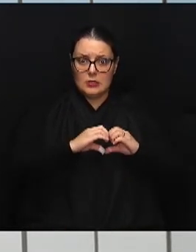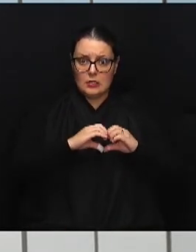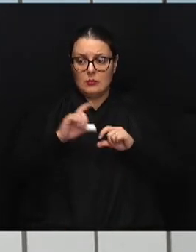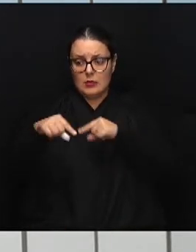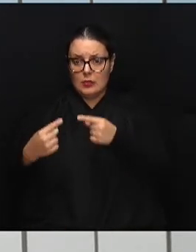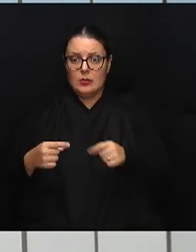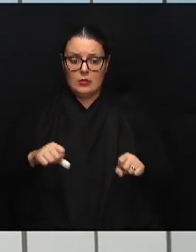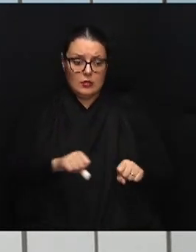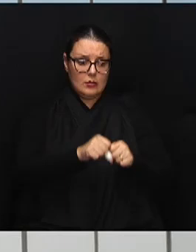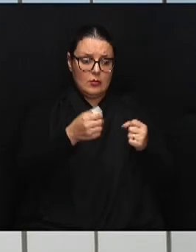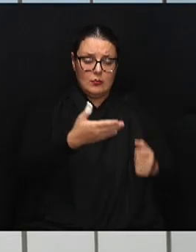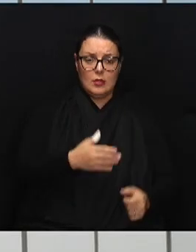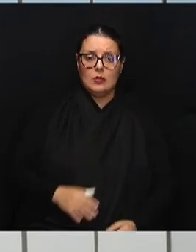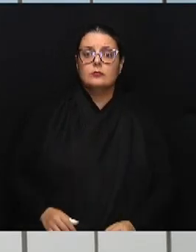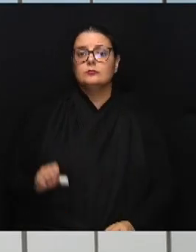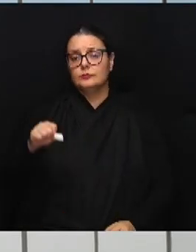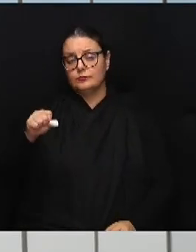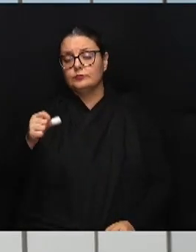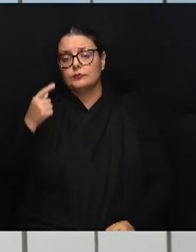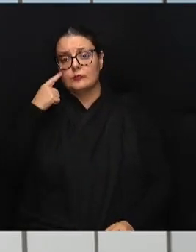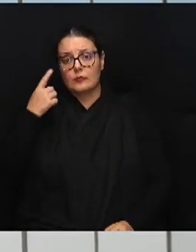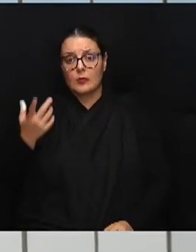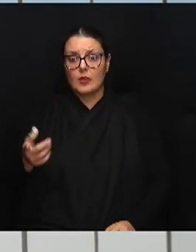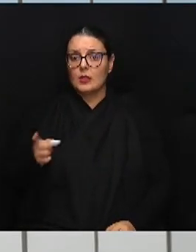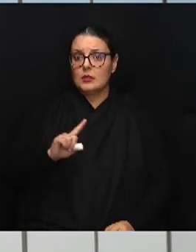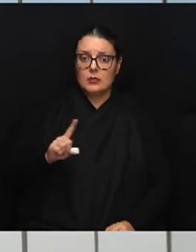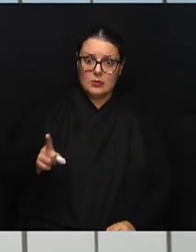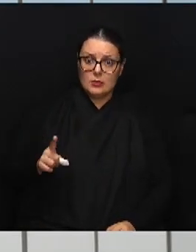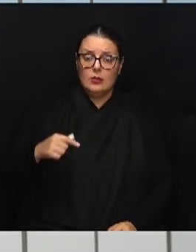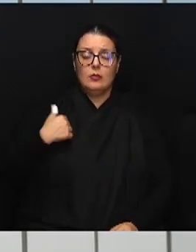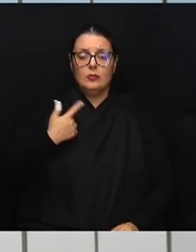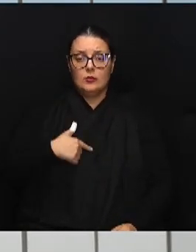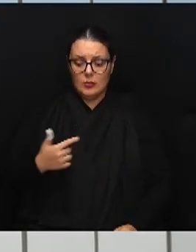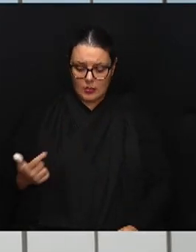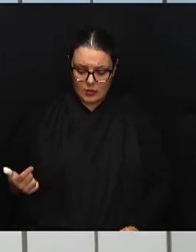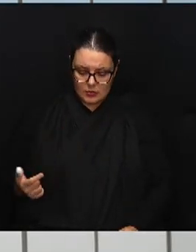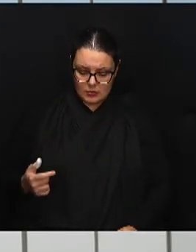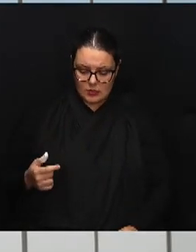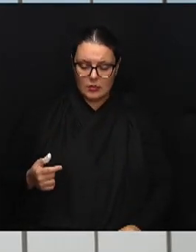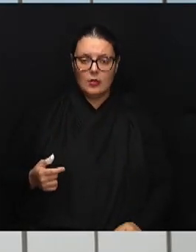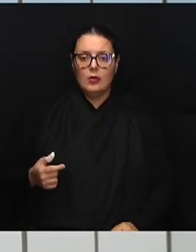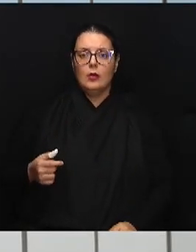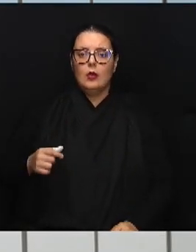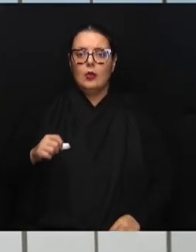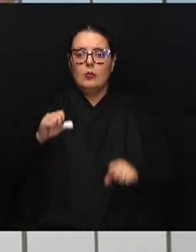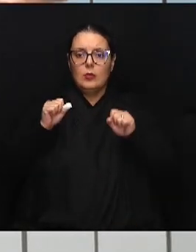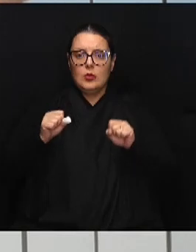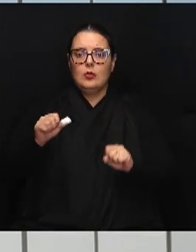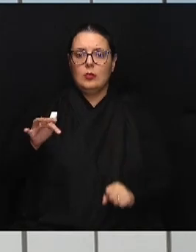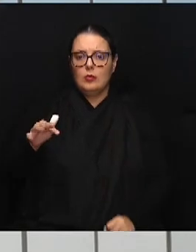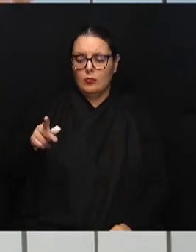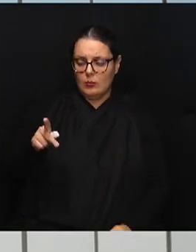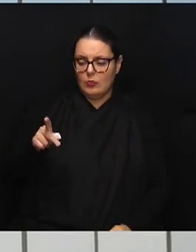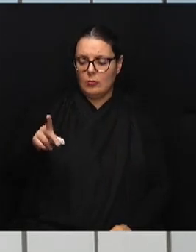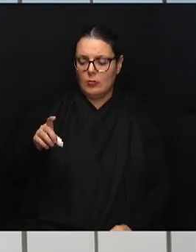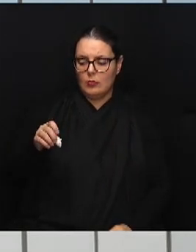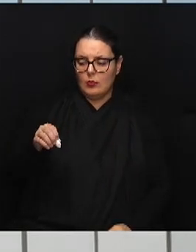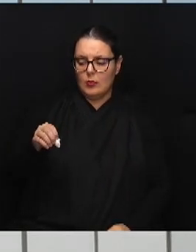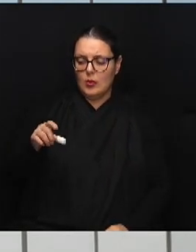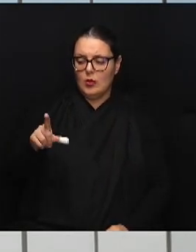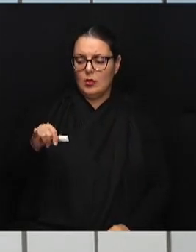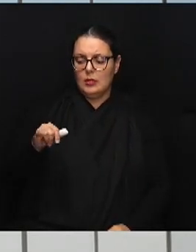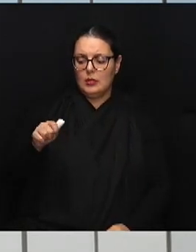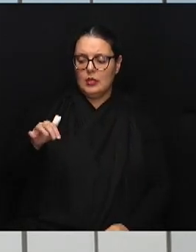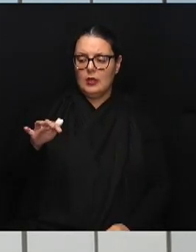essa, né? Então, a ideia é que não, é que nós podemos ser poliafetivos, né? Sim.